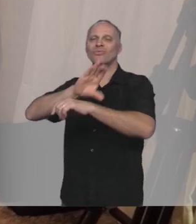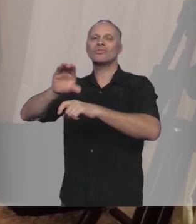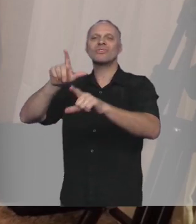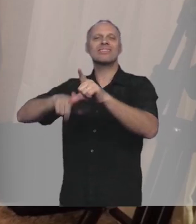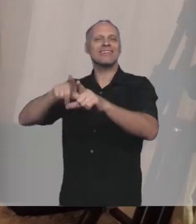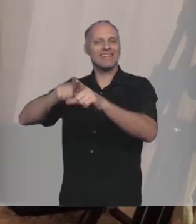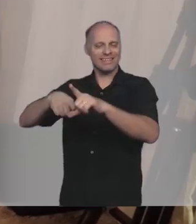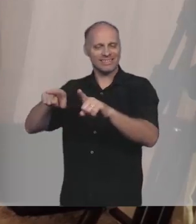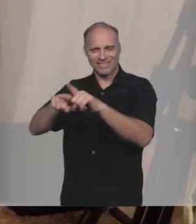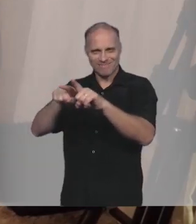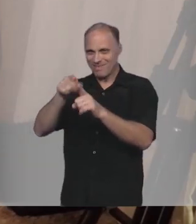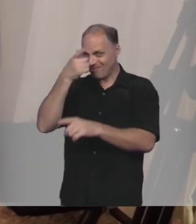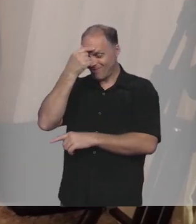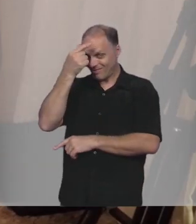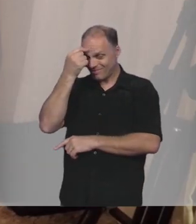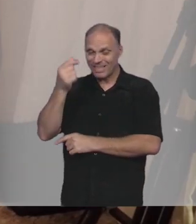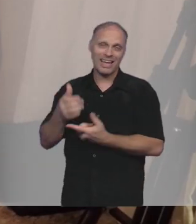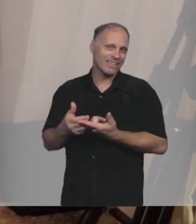letras,